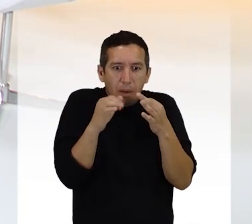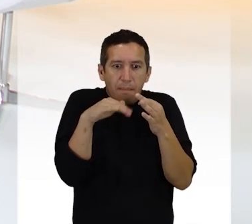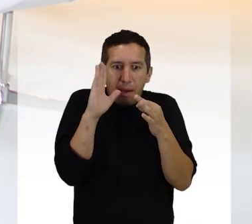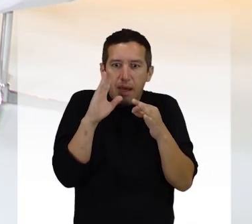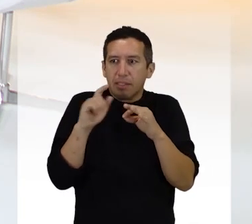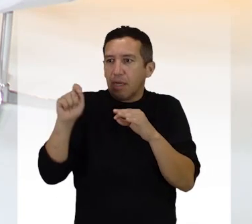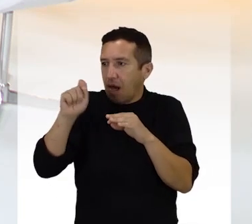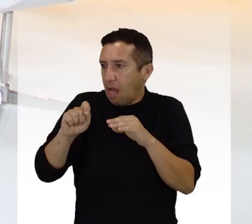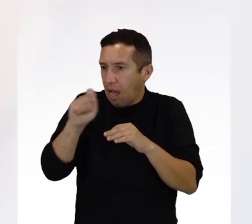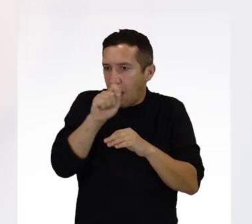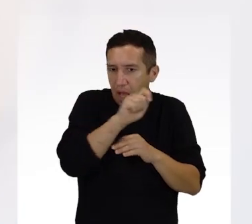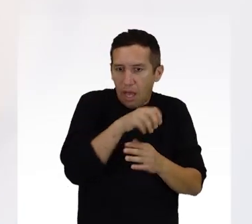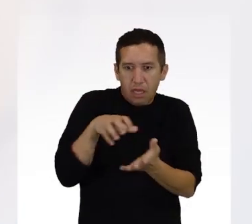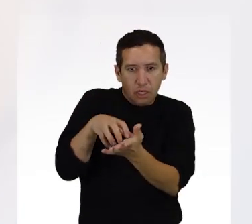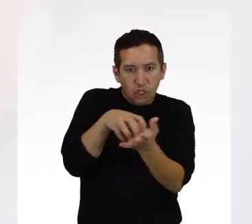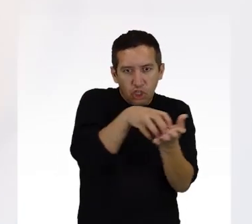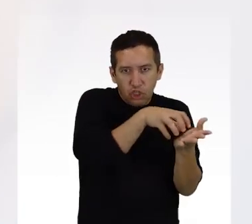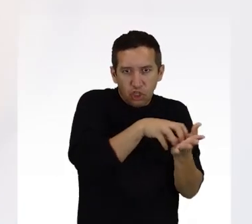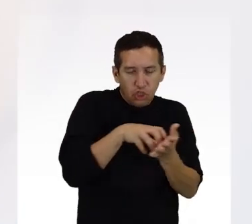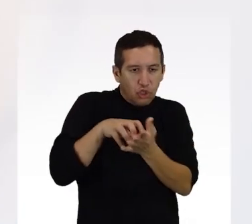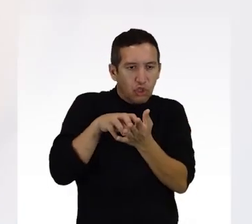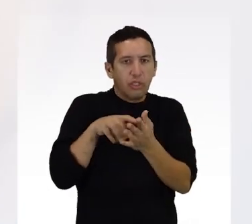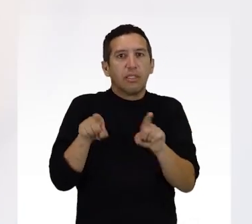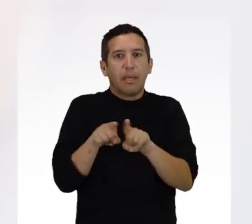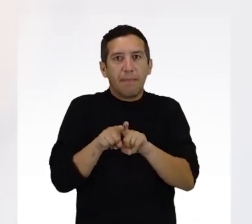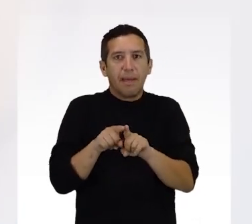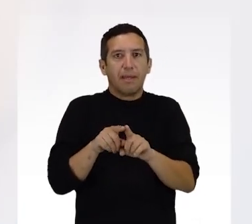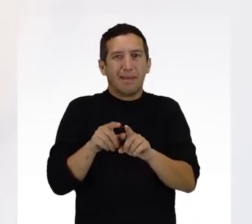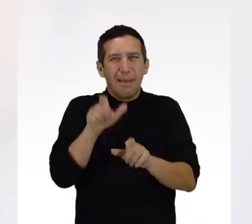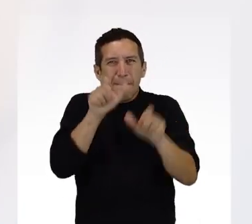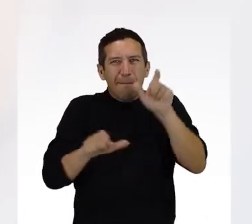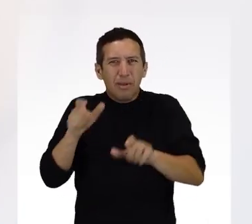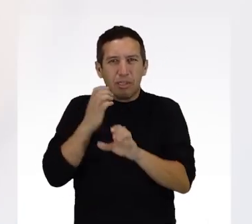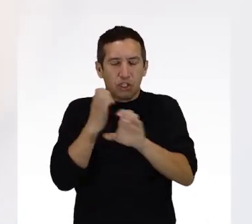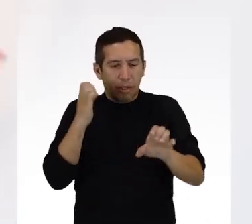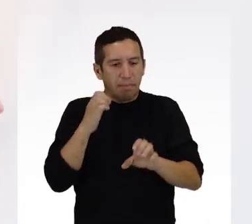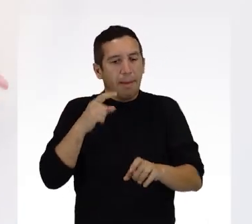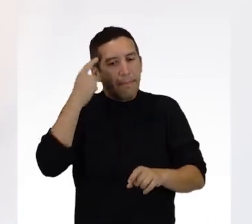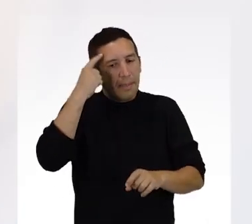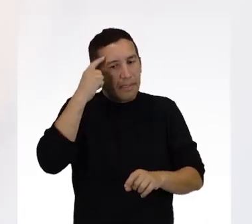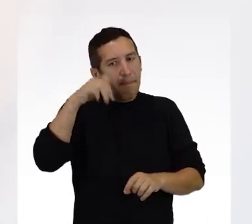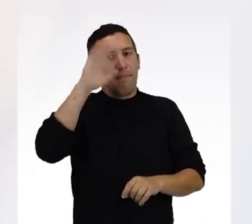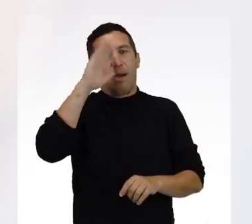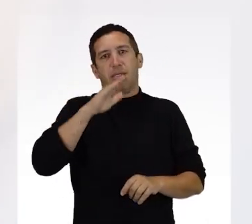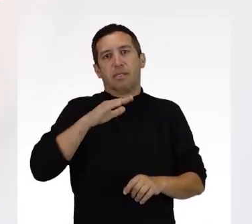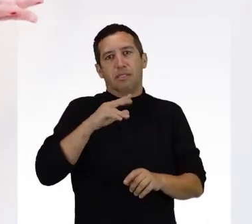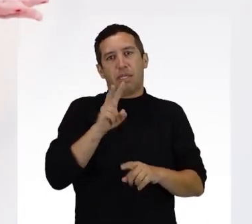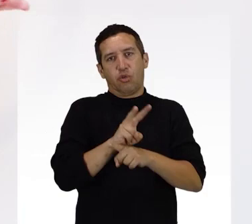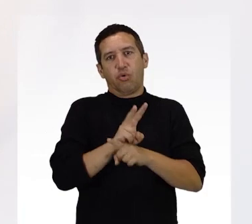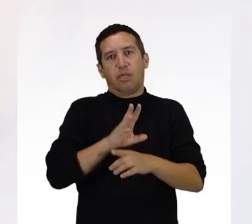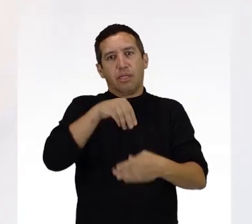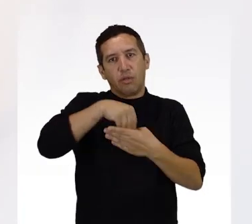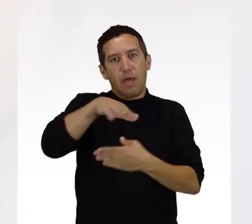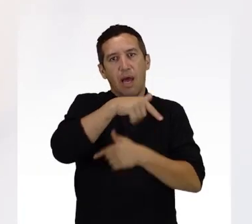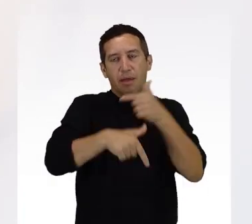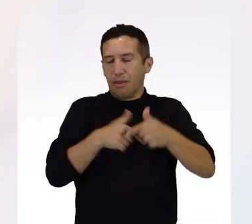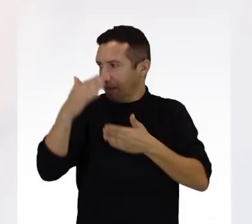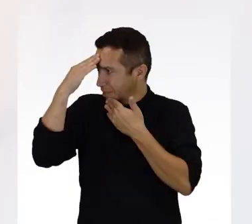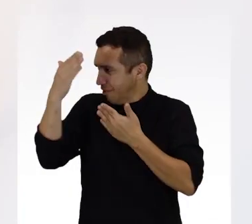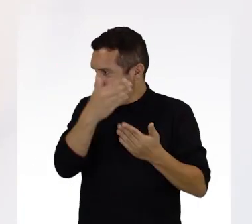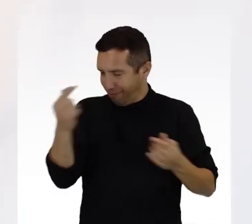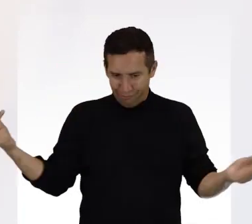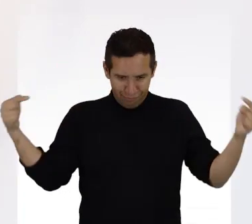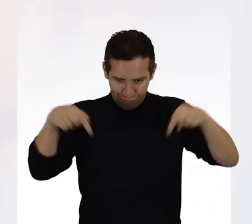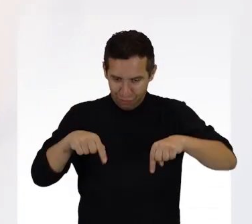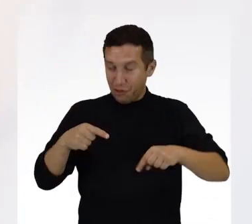bom, mas o lado positivo, que foi esse olhar mais detalhado de órgãos, de associações, engenheiros que estavam juntos,